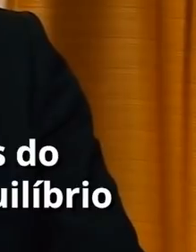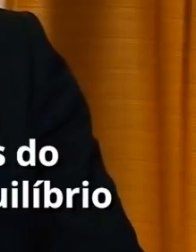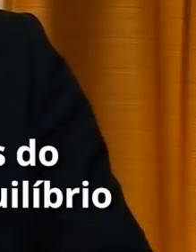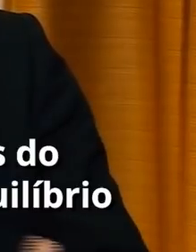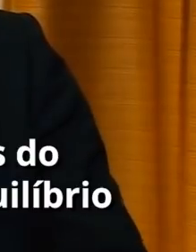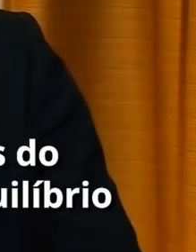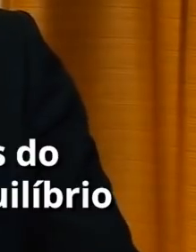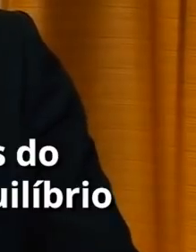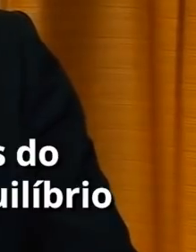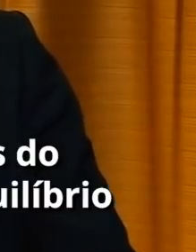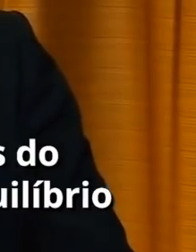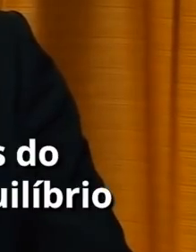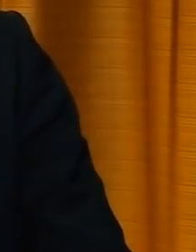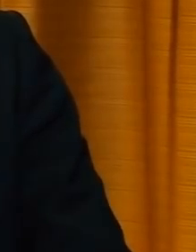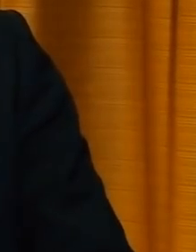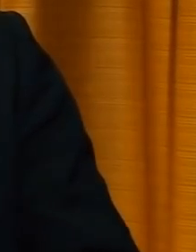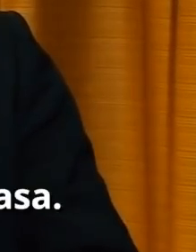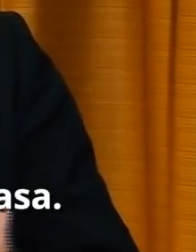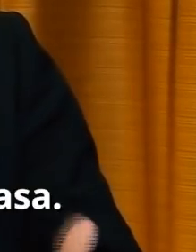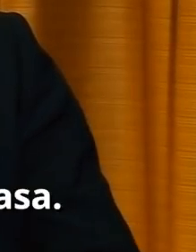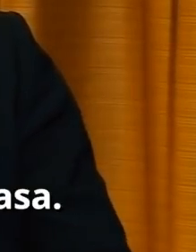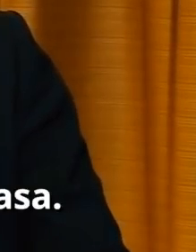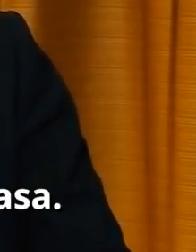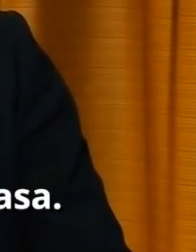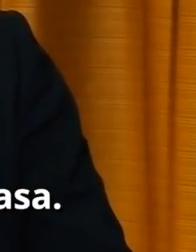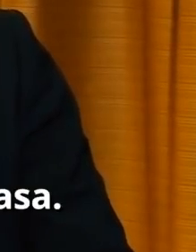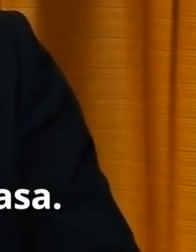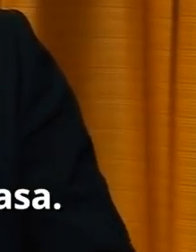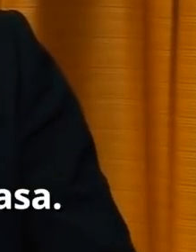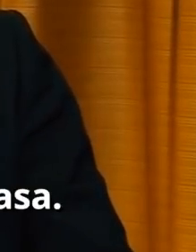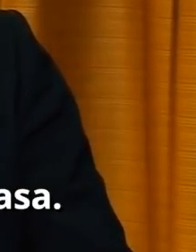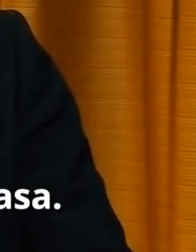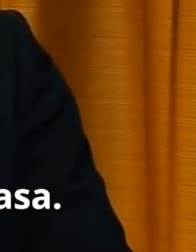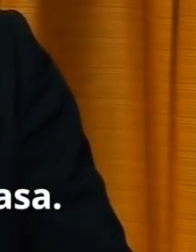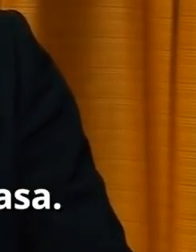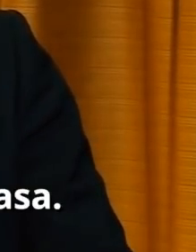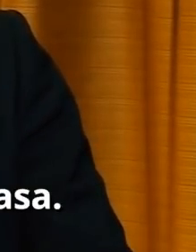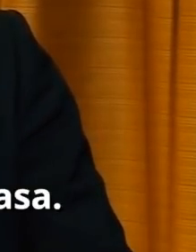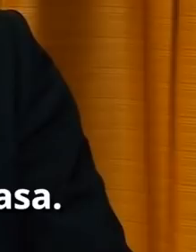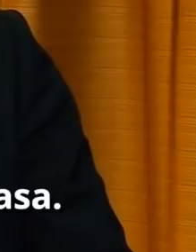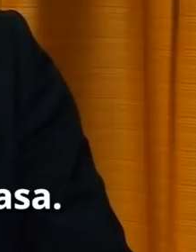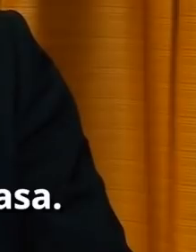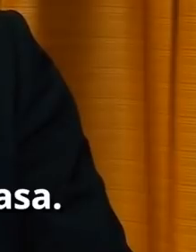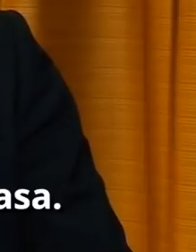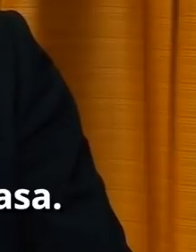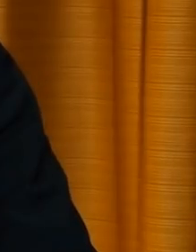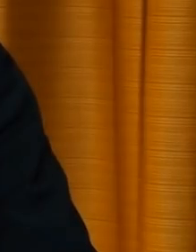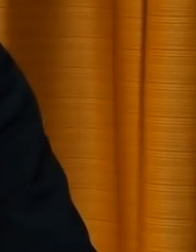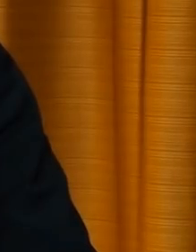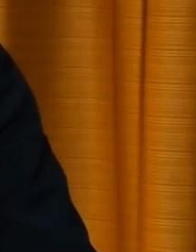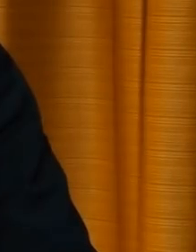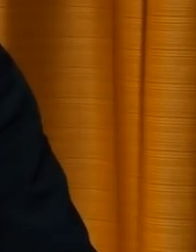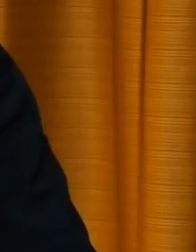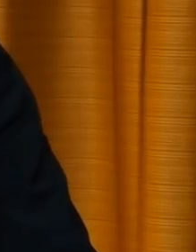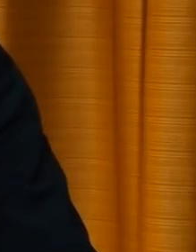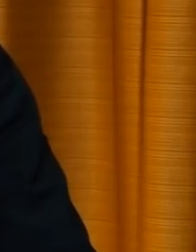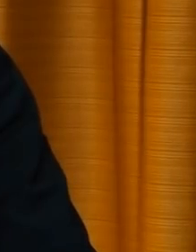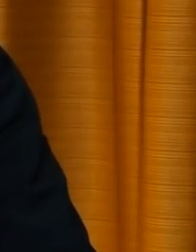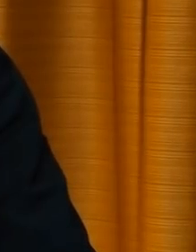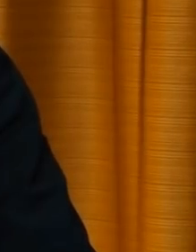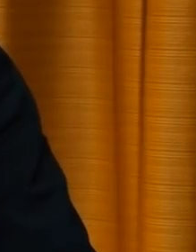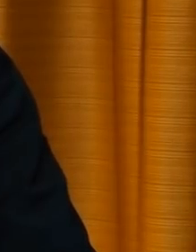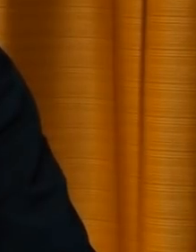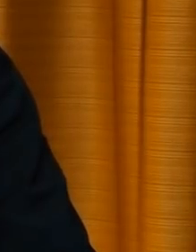do que arrecada e devemos buscar esse equilíbrio para mostrar para o mundo que nós estamos fazendo, então, a lição de casa. Os gastos com a Previdência